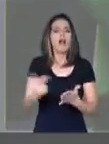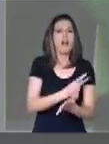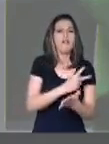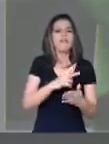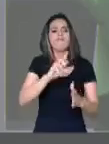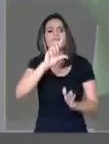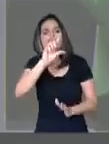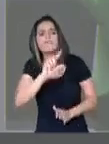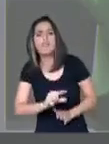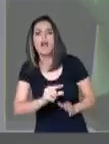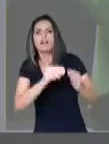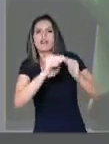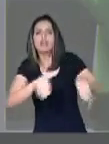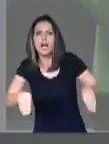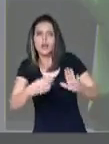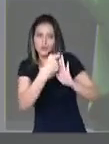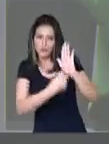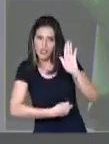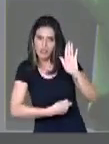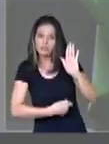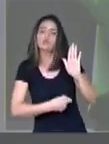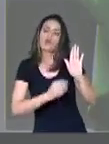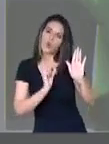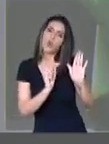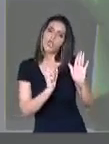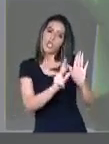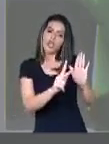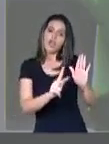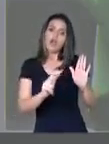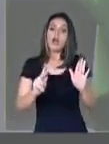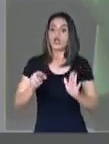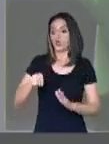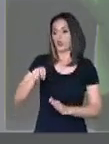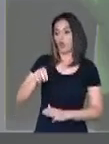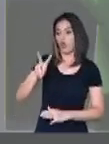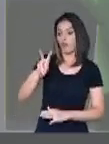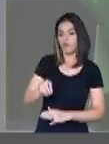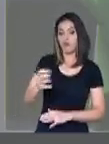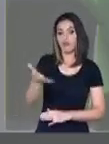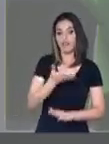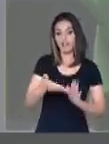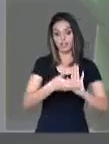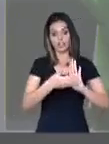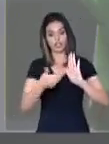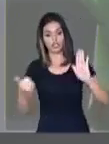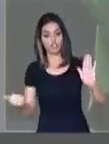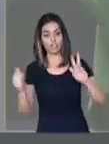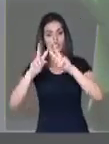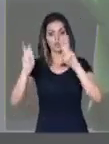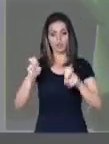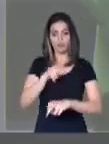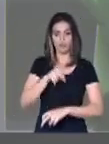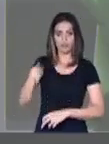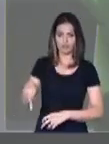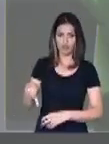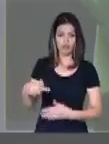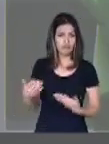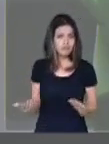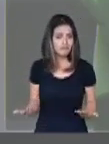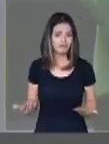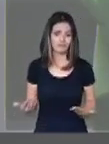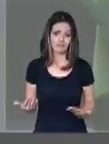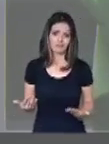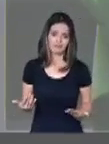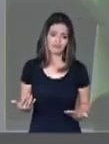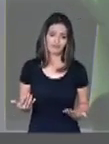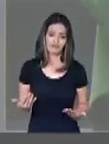ocorrido alguma redução de danos no seu texto, muitas das quais o novo, inclusive, quer retirar no que diz respeito aos professores do próximo